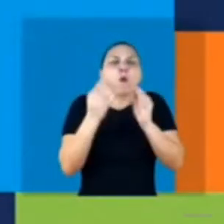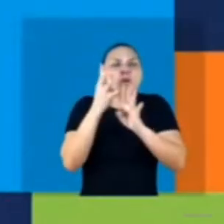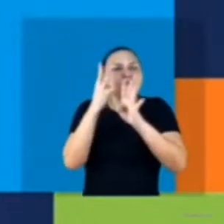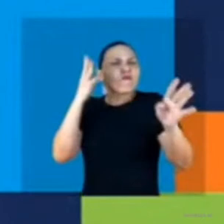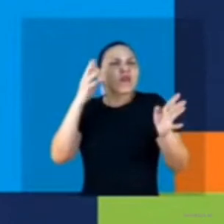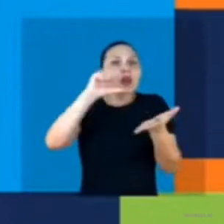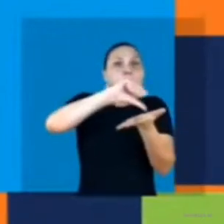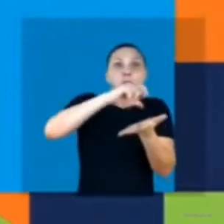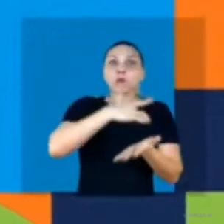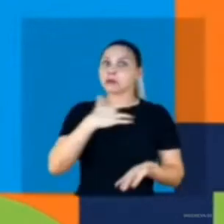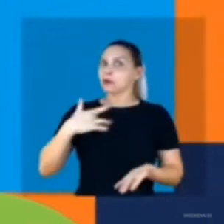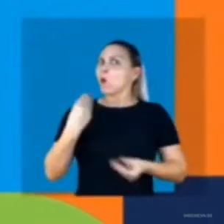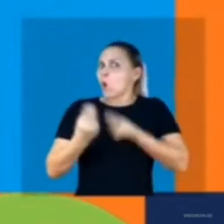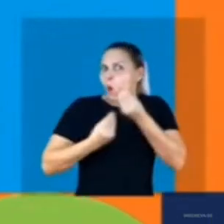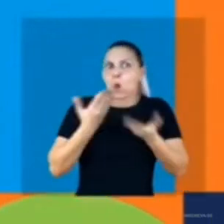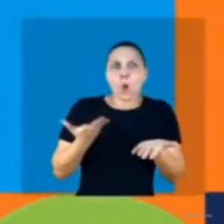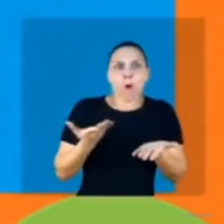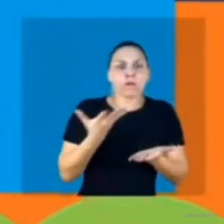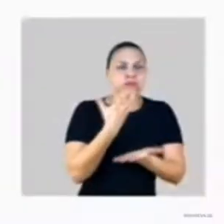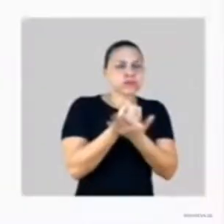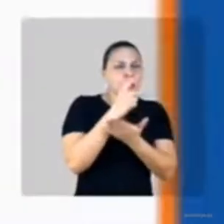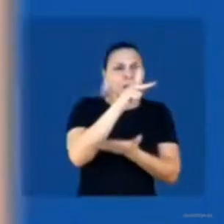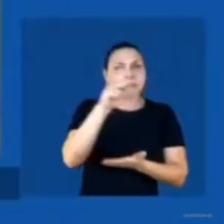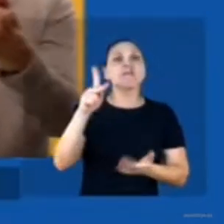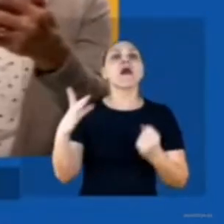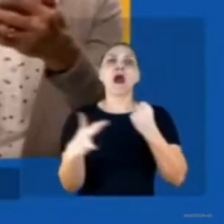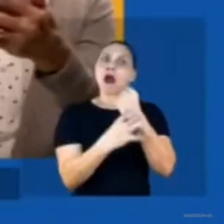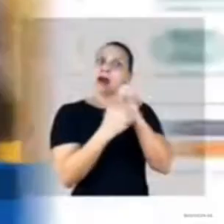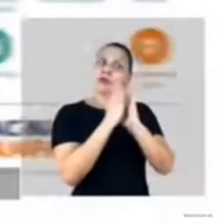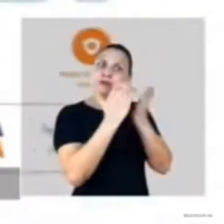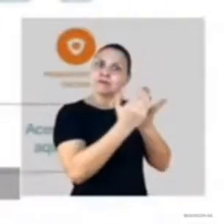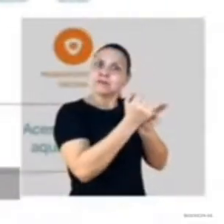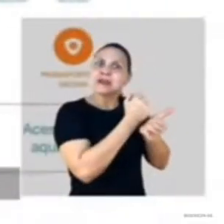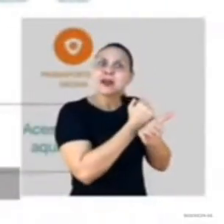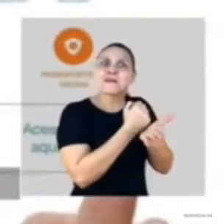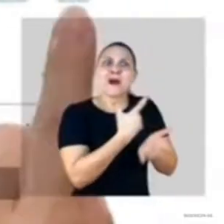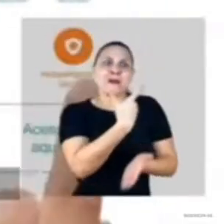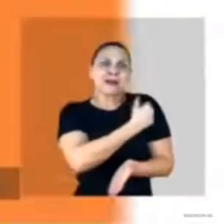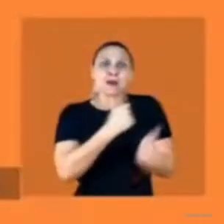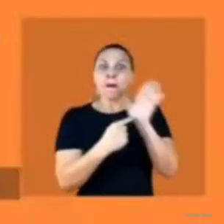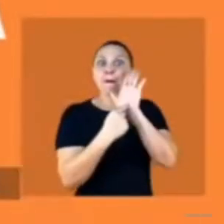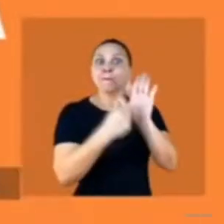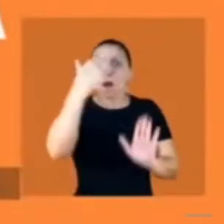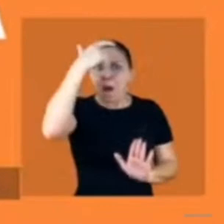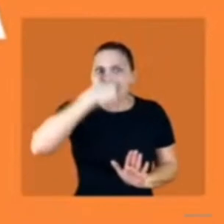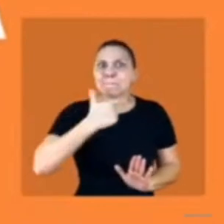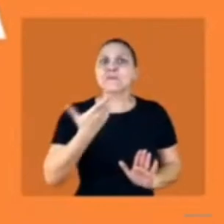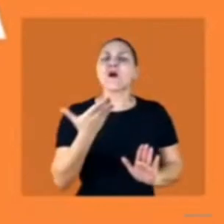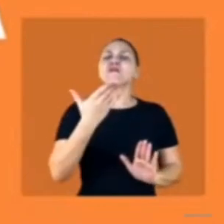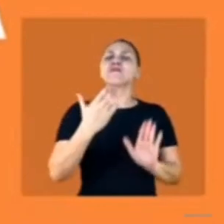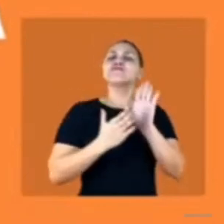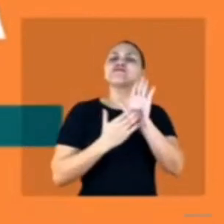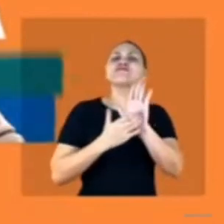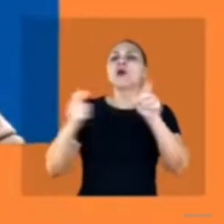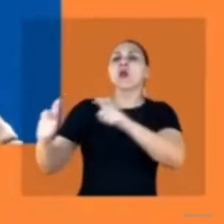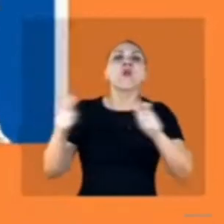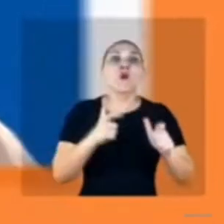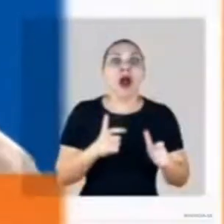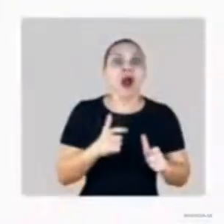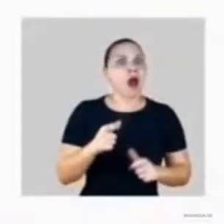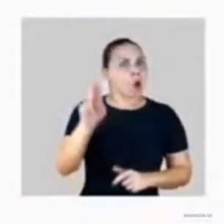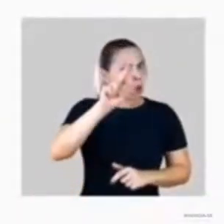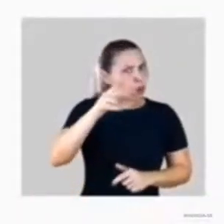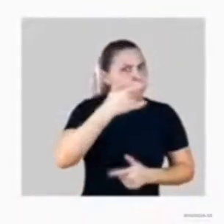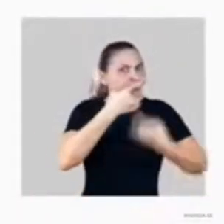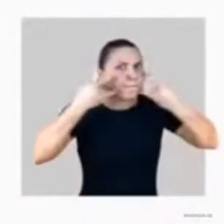também como está a fila no posto. Com o app, você também garante o seu passaporte da vacina. E não se esqueça,